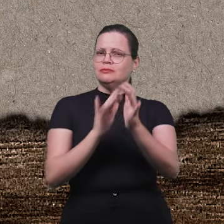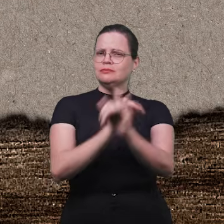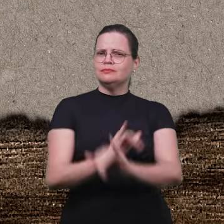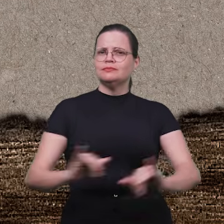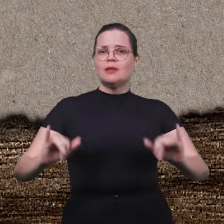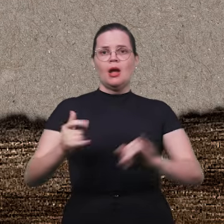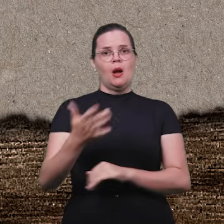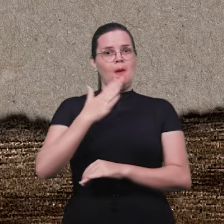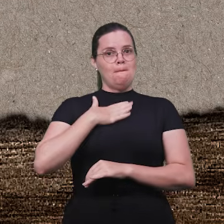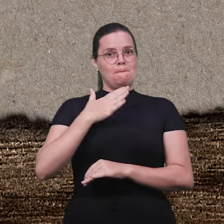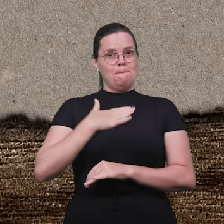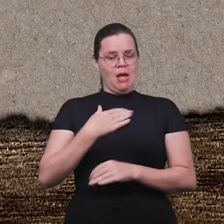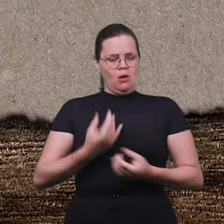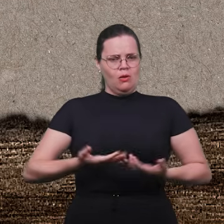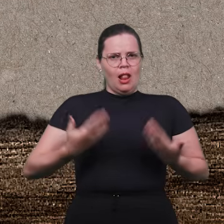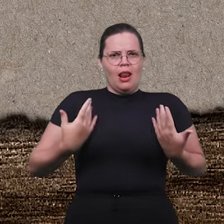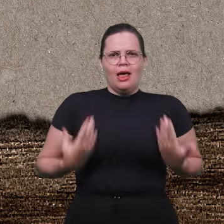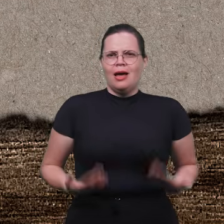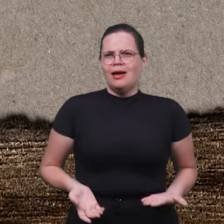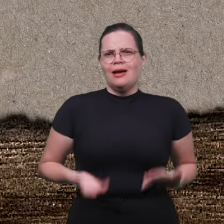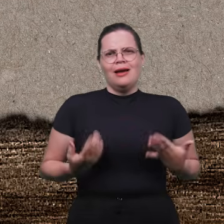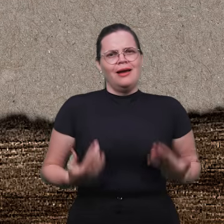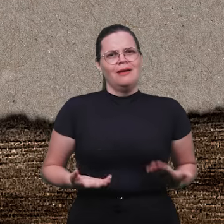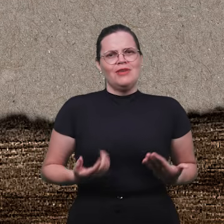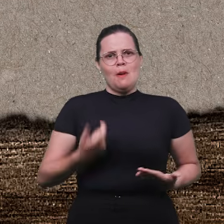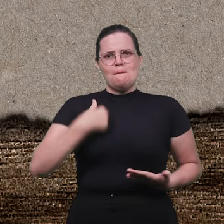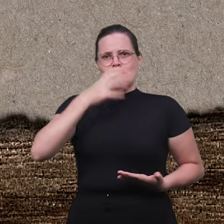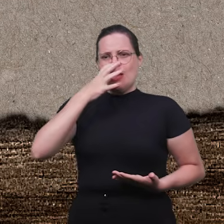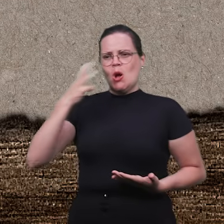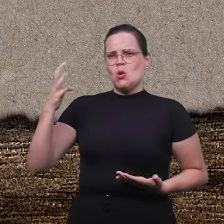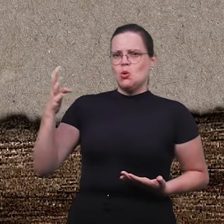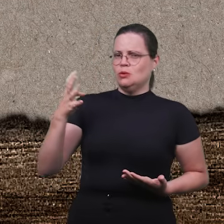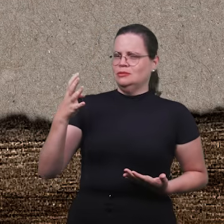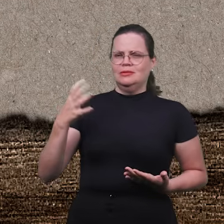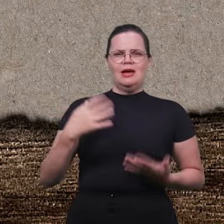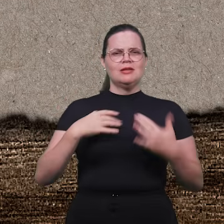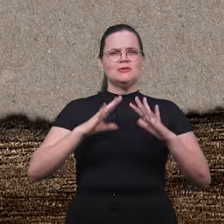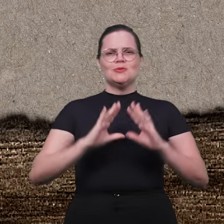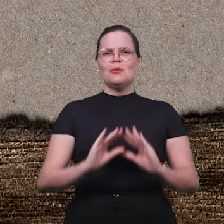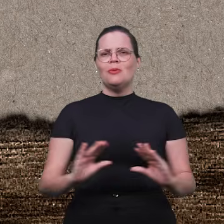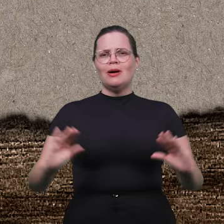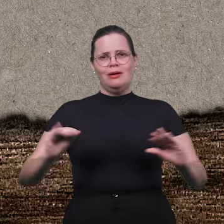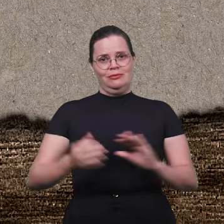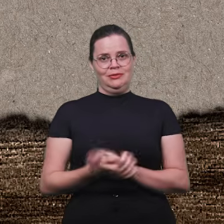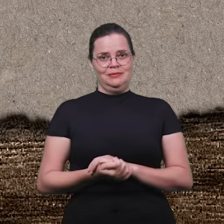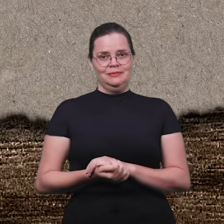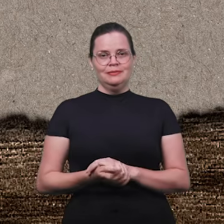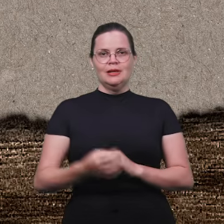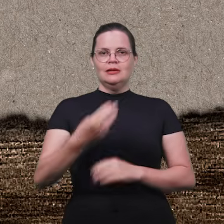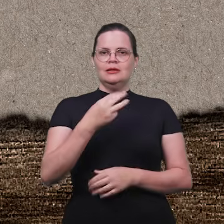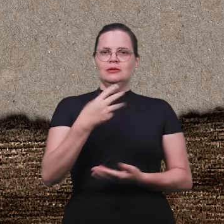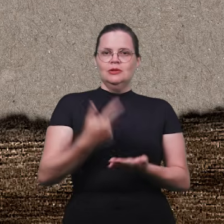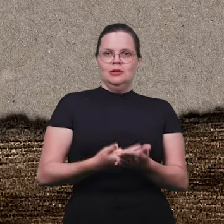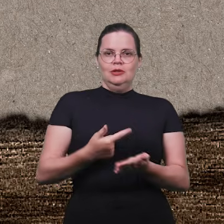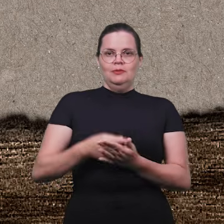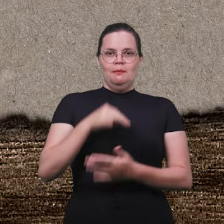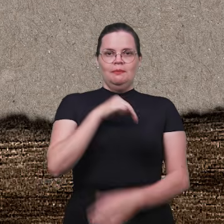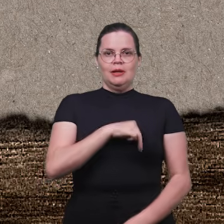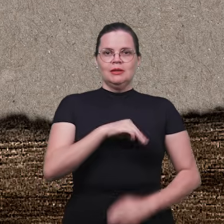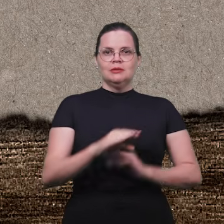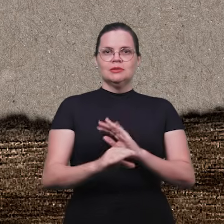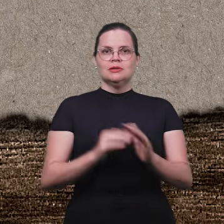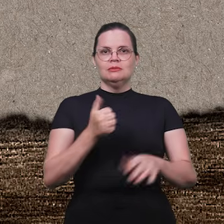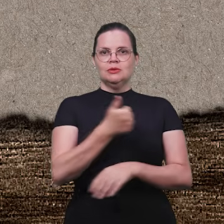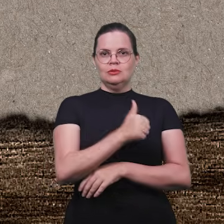porque o meu fardo é leve e o meu jugo é suave. Ele disse isso no Evangelho de Mateus, no capítulo 11,